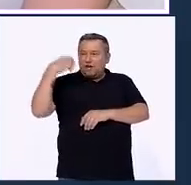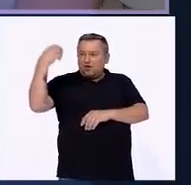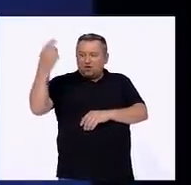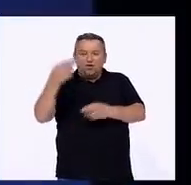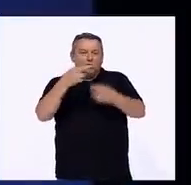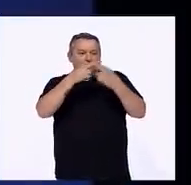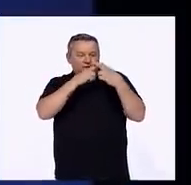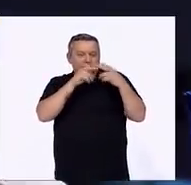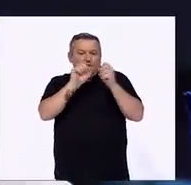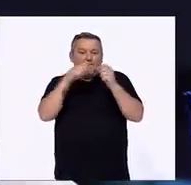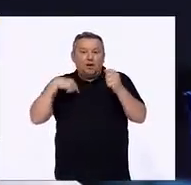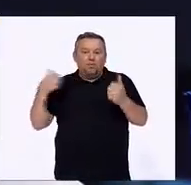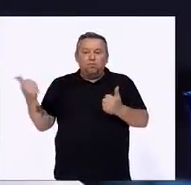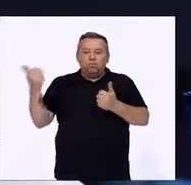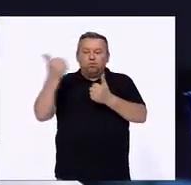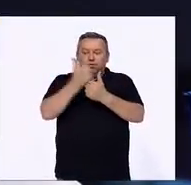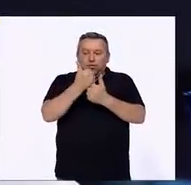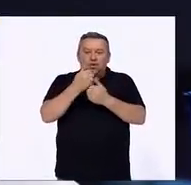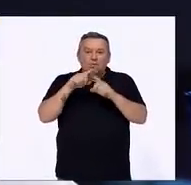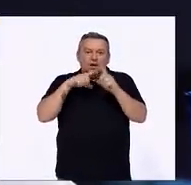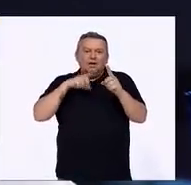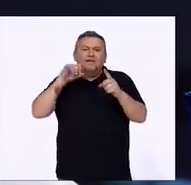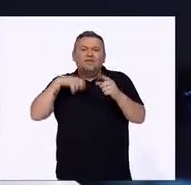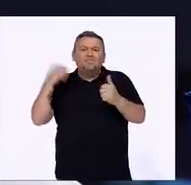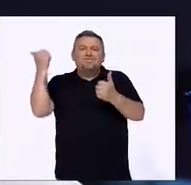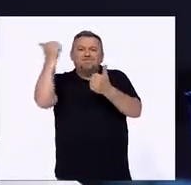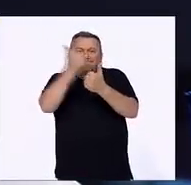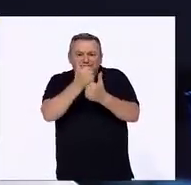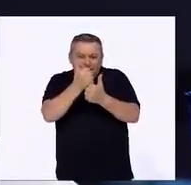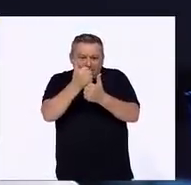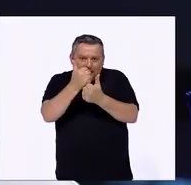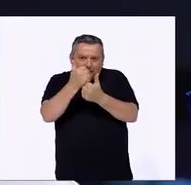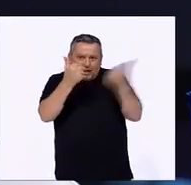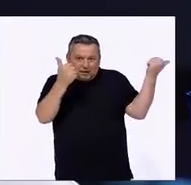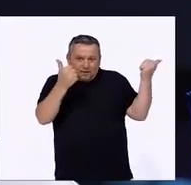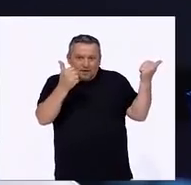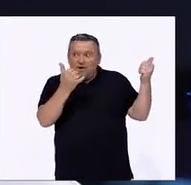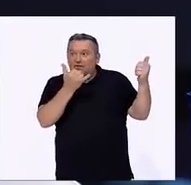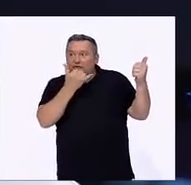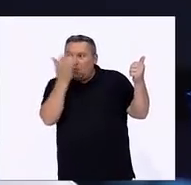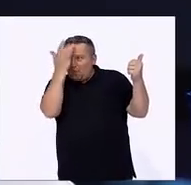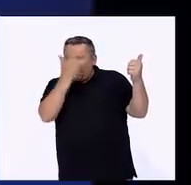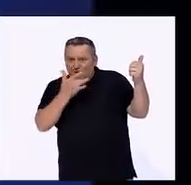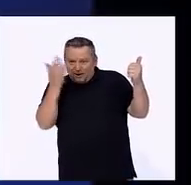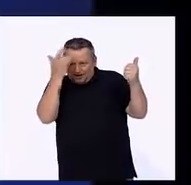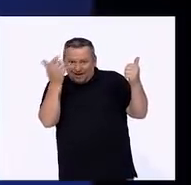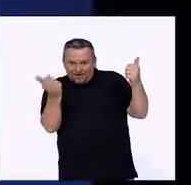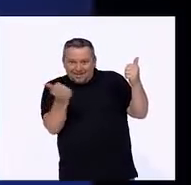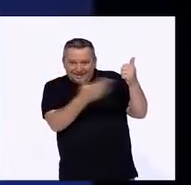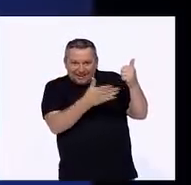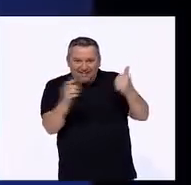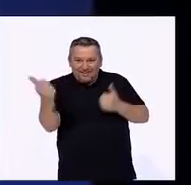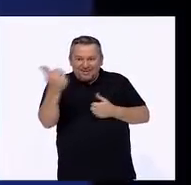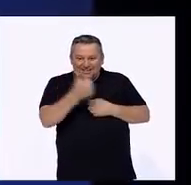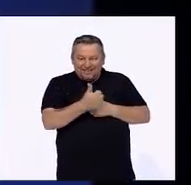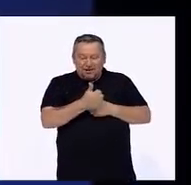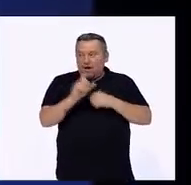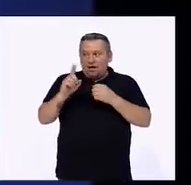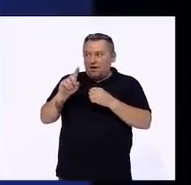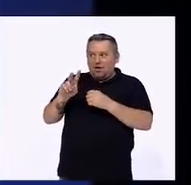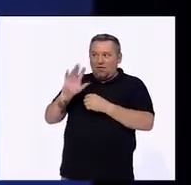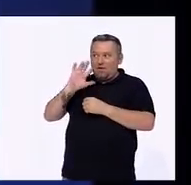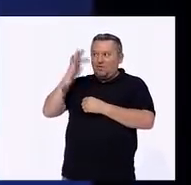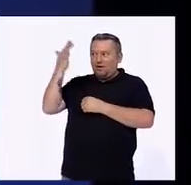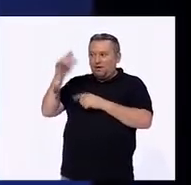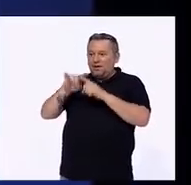né? E nós... Não, e se você tiver que ocupar mesmo? Desculpa aí, tranquilão, mas eu estou perguntando. Não, esse cenário certamente não acontecerá. Mas nós